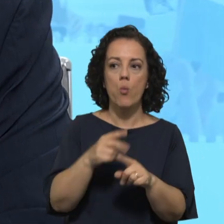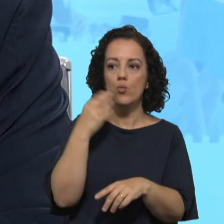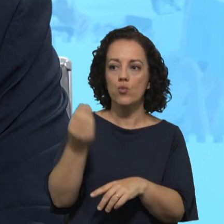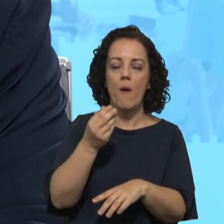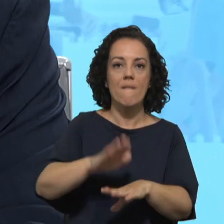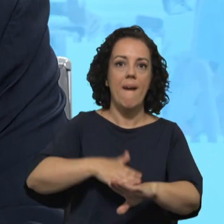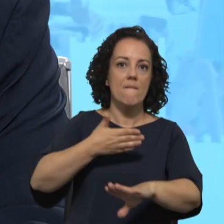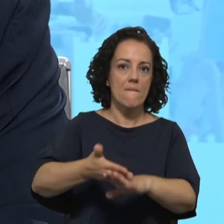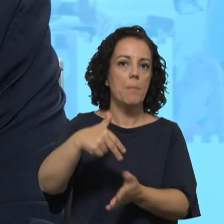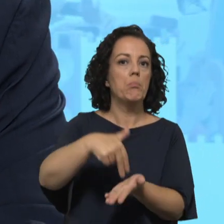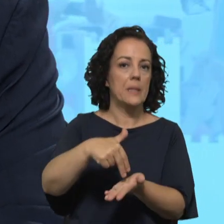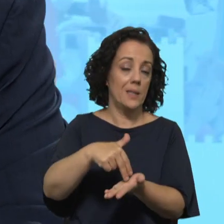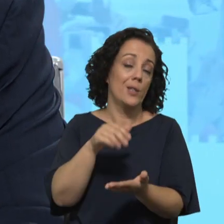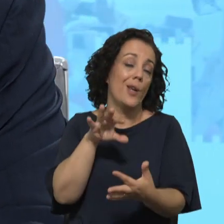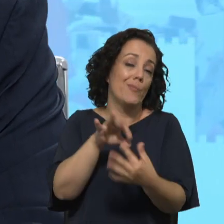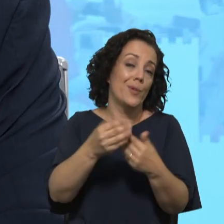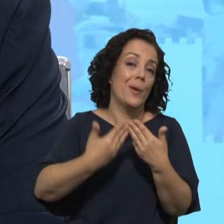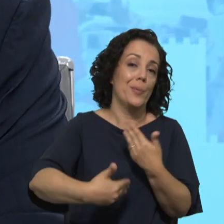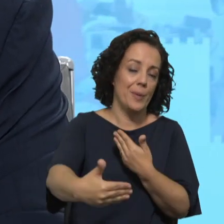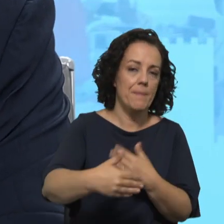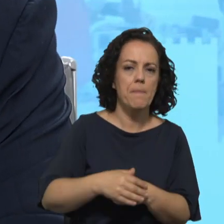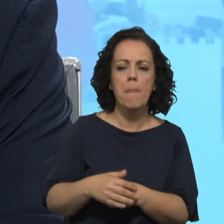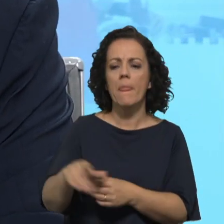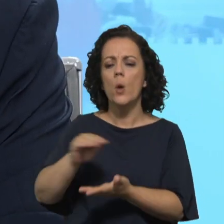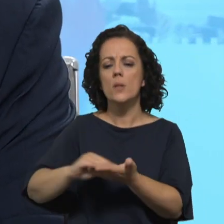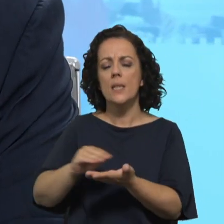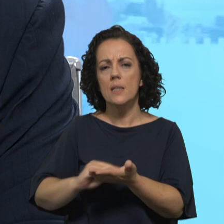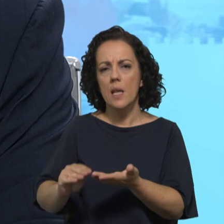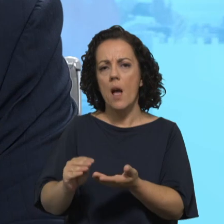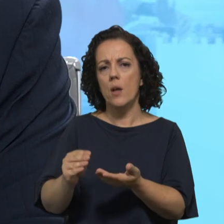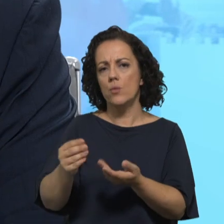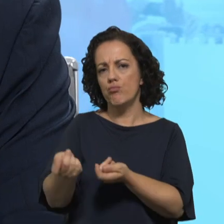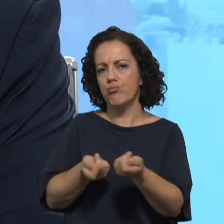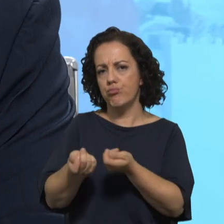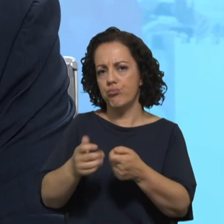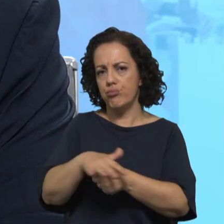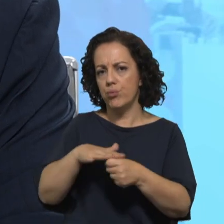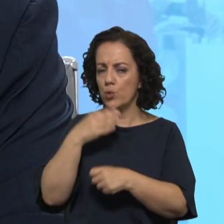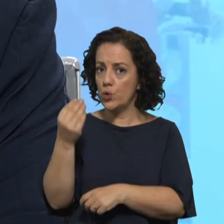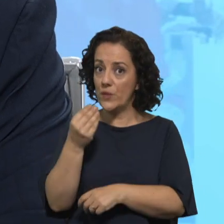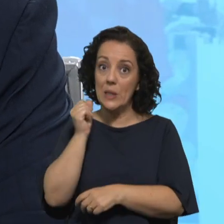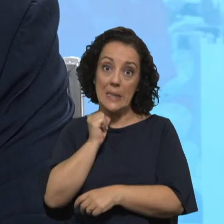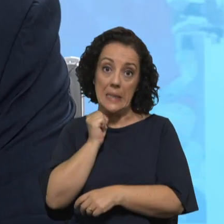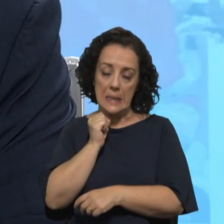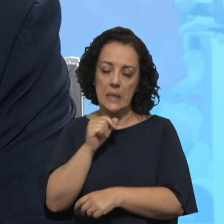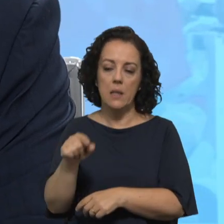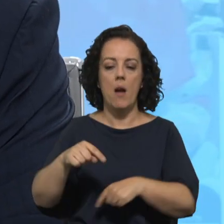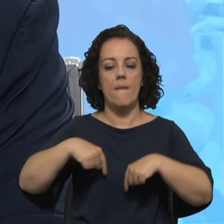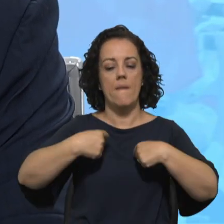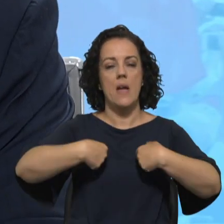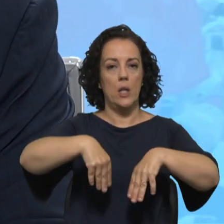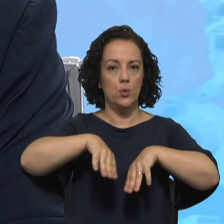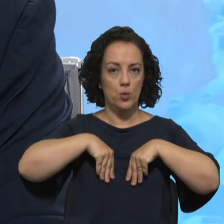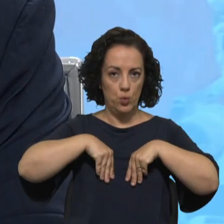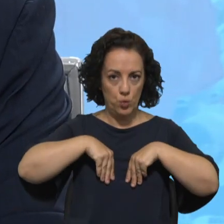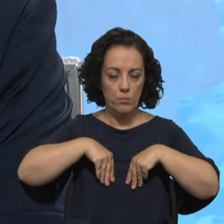as circunstâncias, e o Secretariado Diocesano da Pastoral Juvenil de Leiria assume, digamos assim,